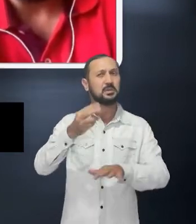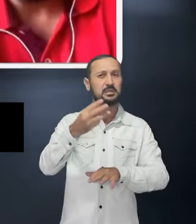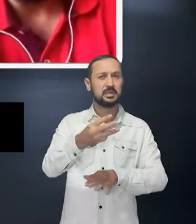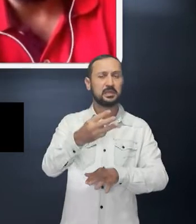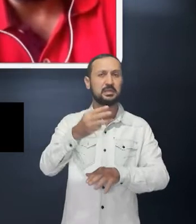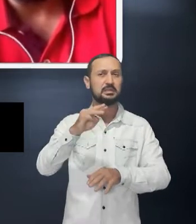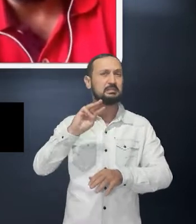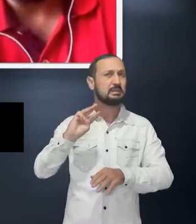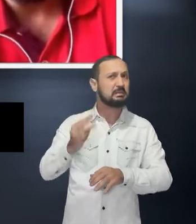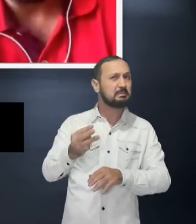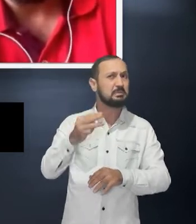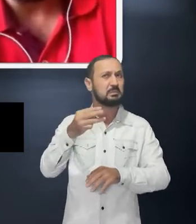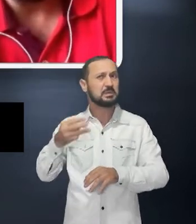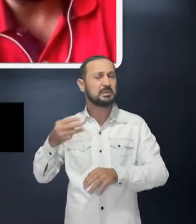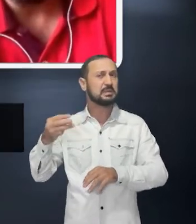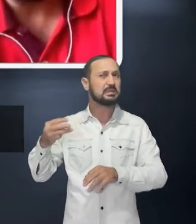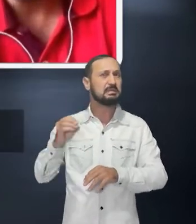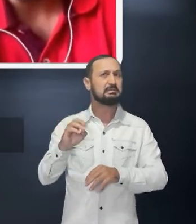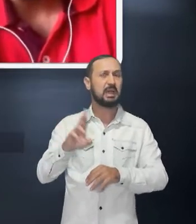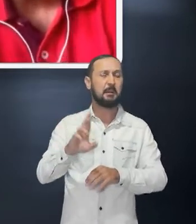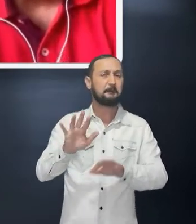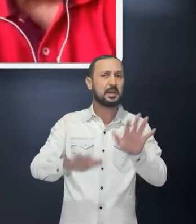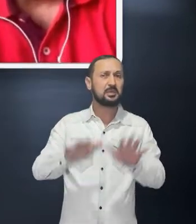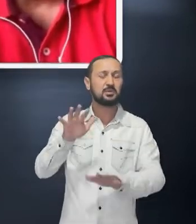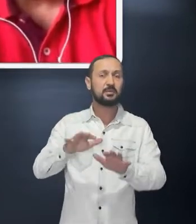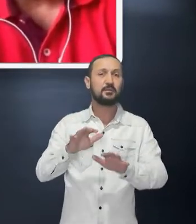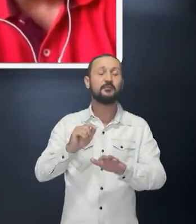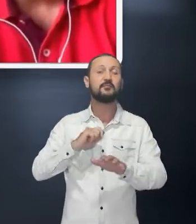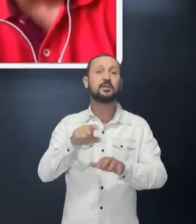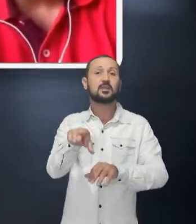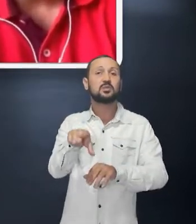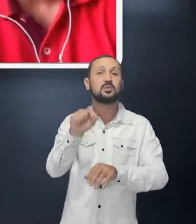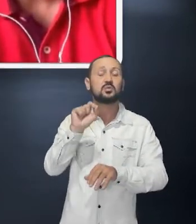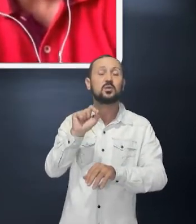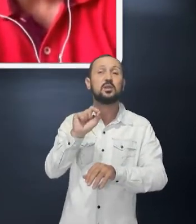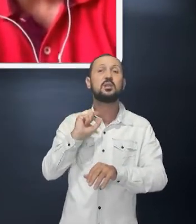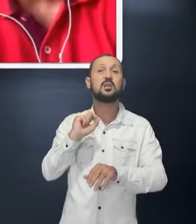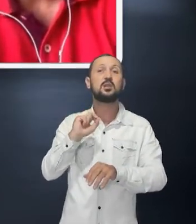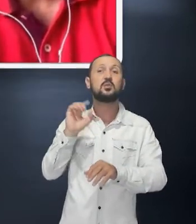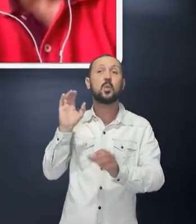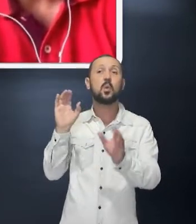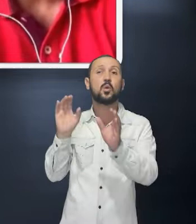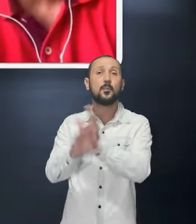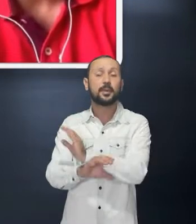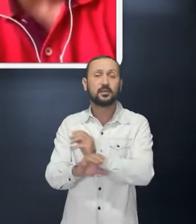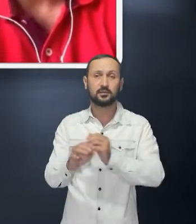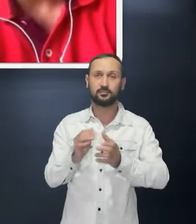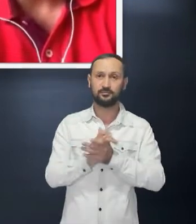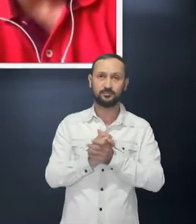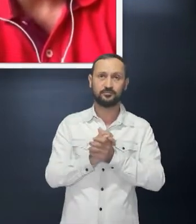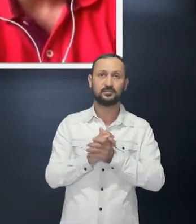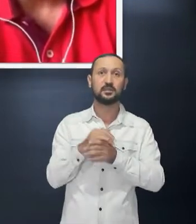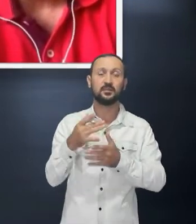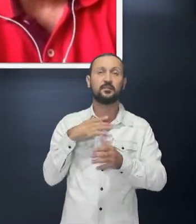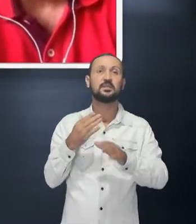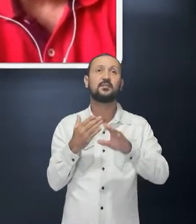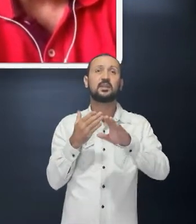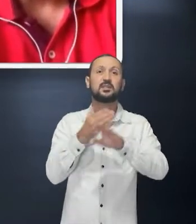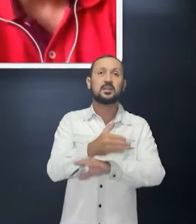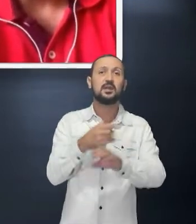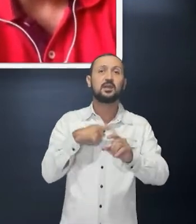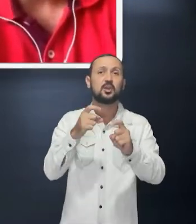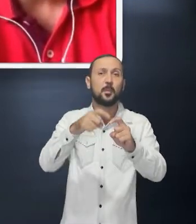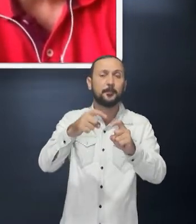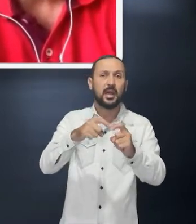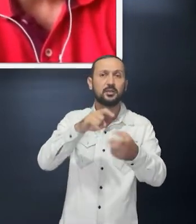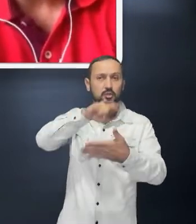ou menos R$3.300 por mês, vai ter que optar pela forma completa. Então,